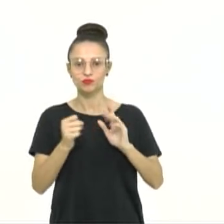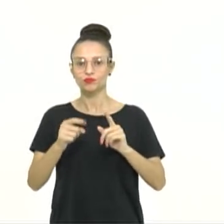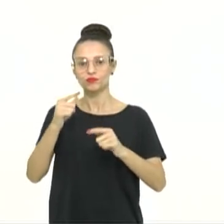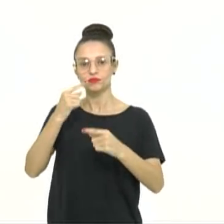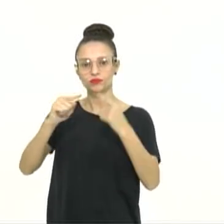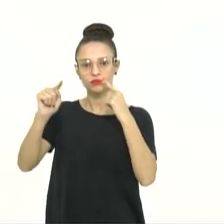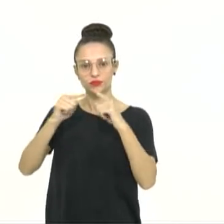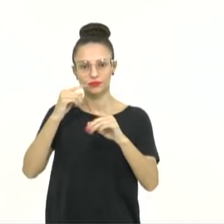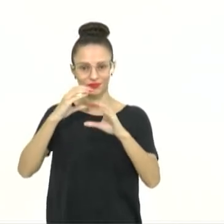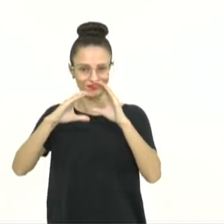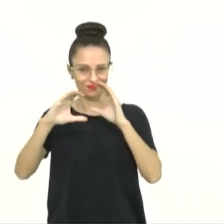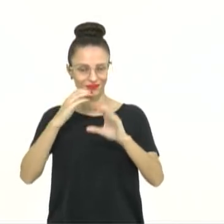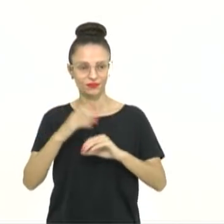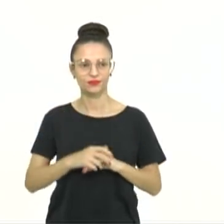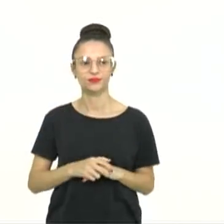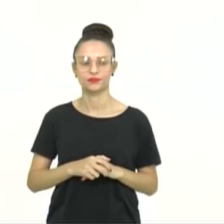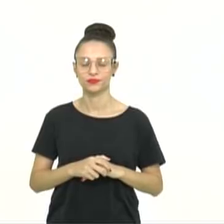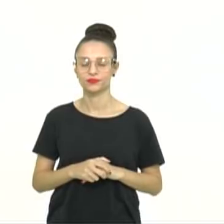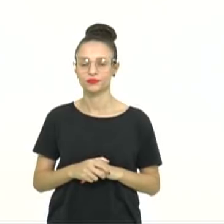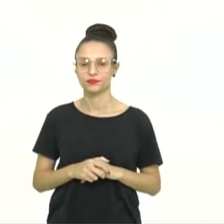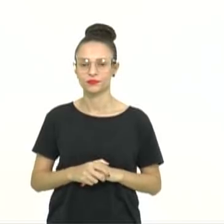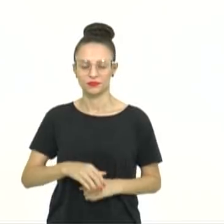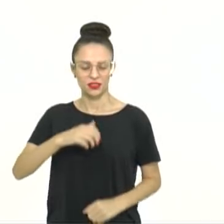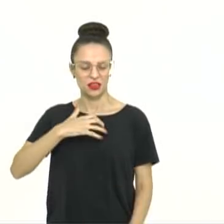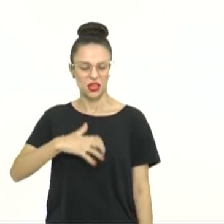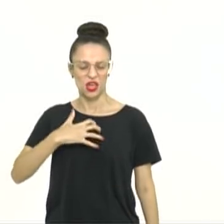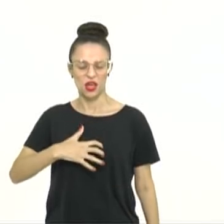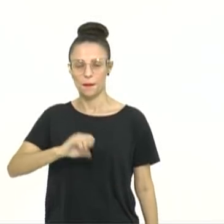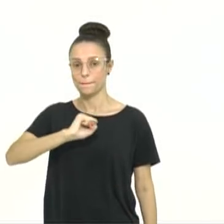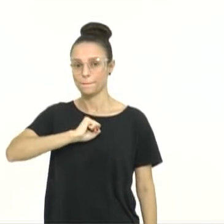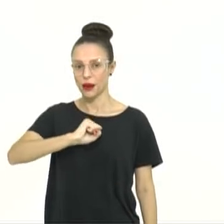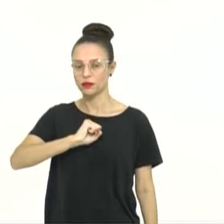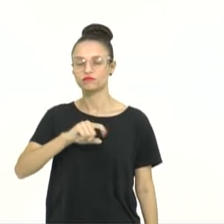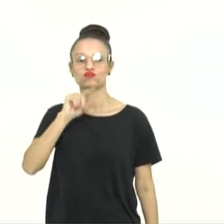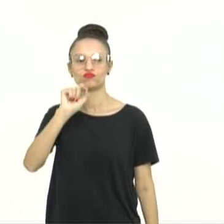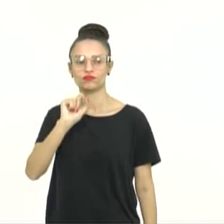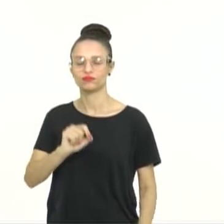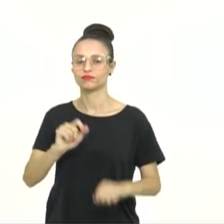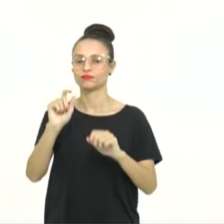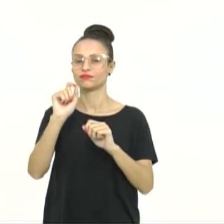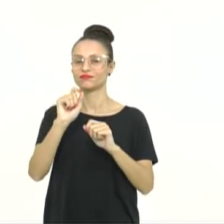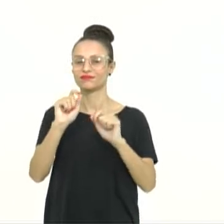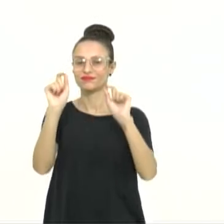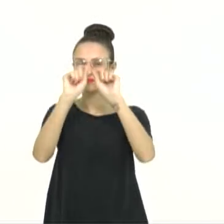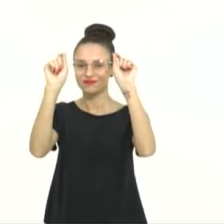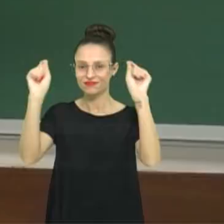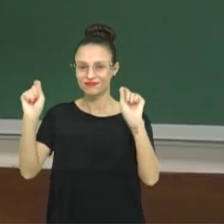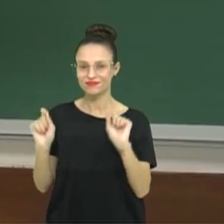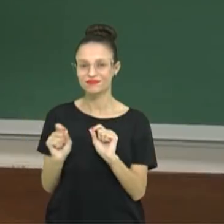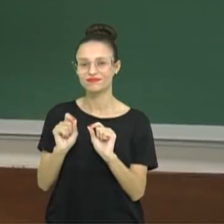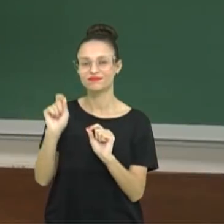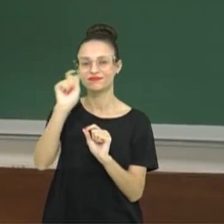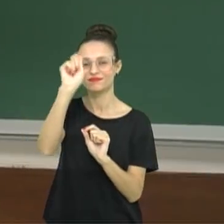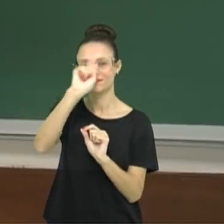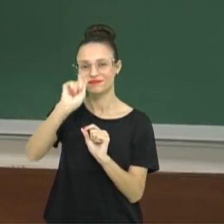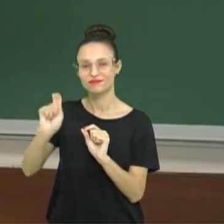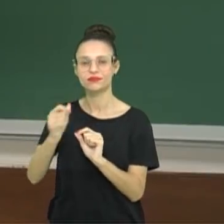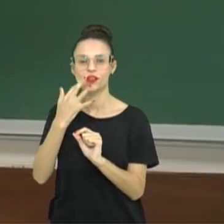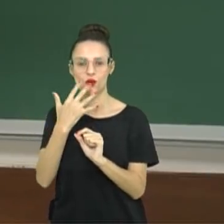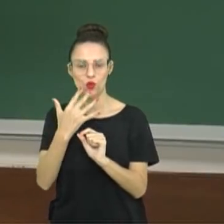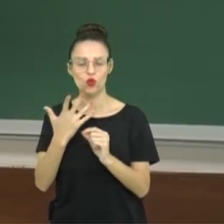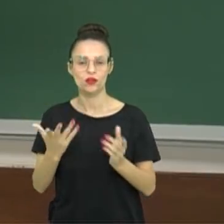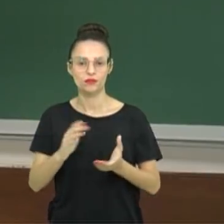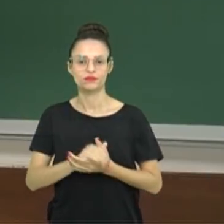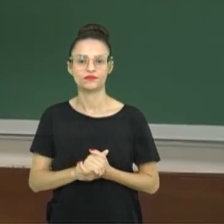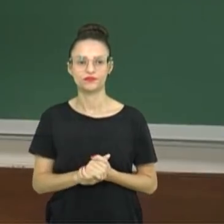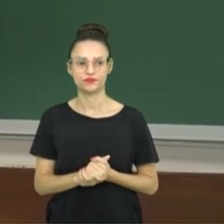notas musicais. E o personagem zangado nós vamos completar com uma cor, né? Quando ele está zangado, é o